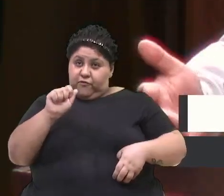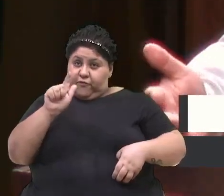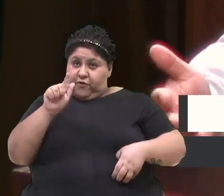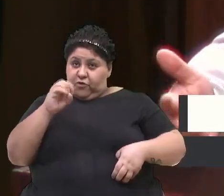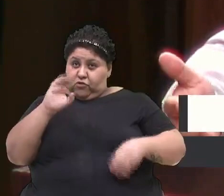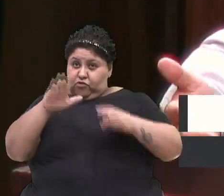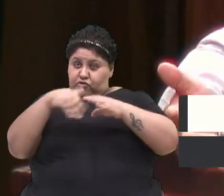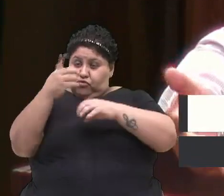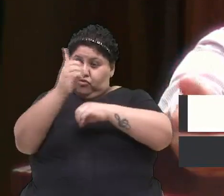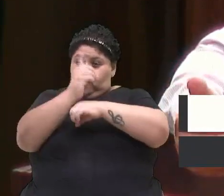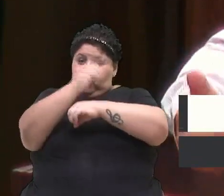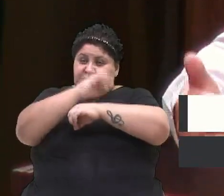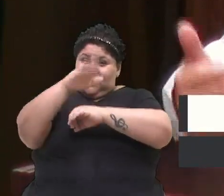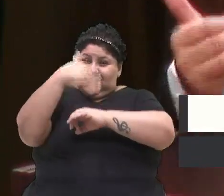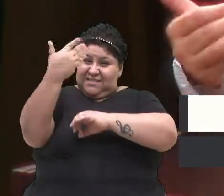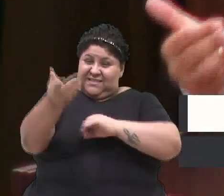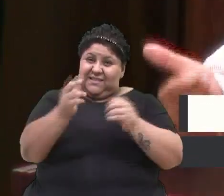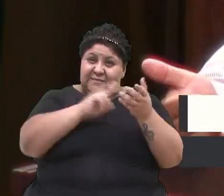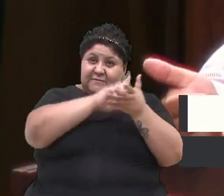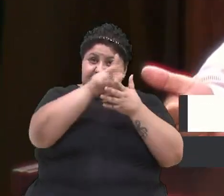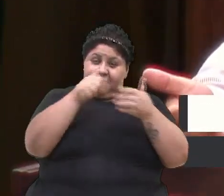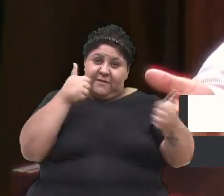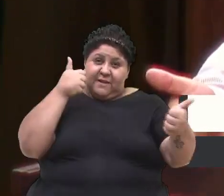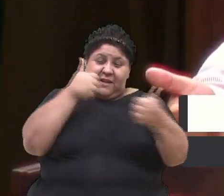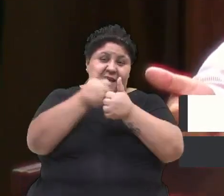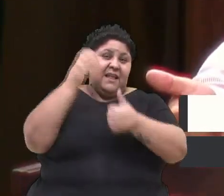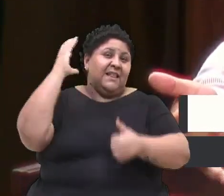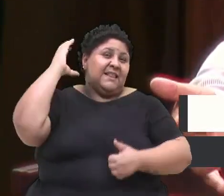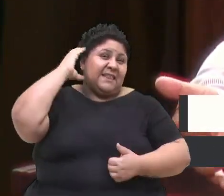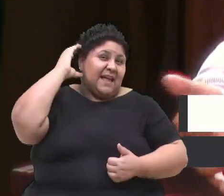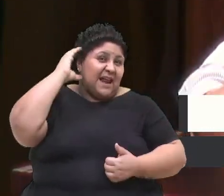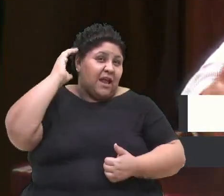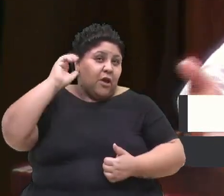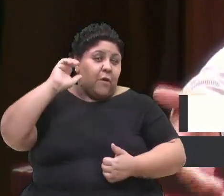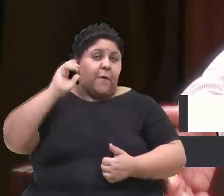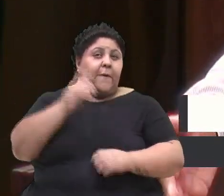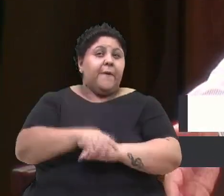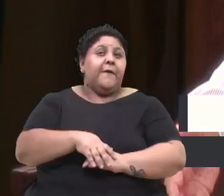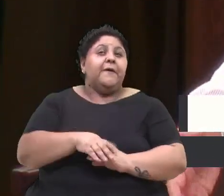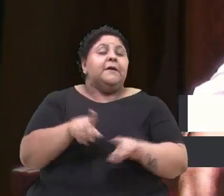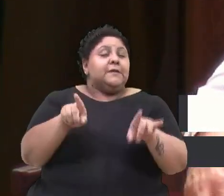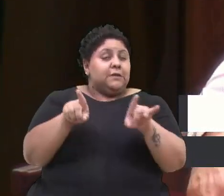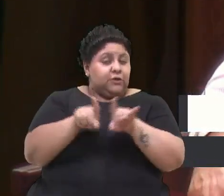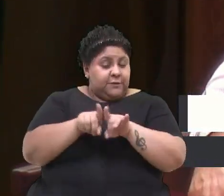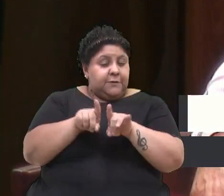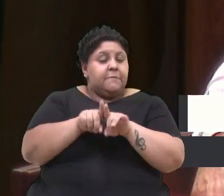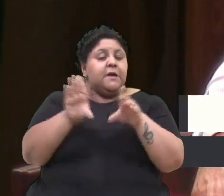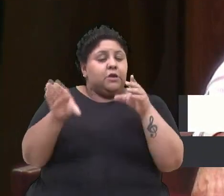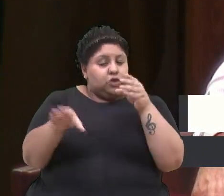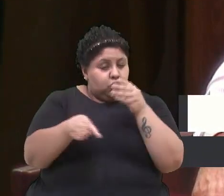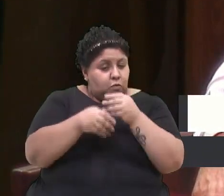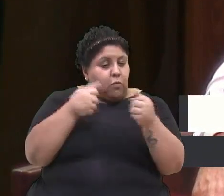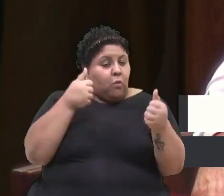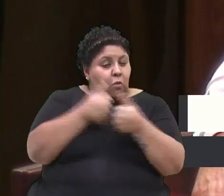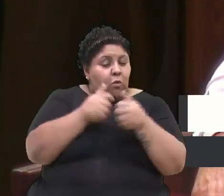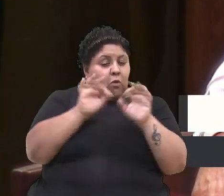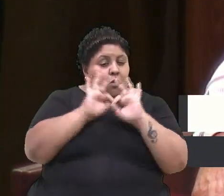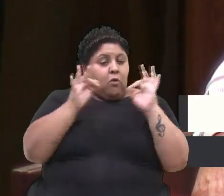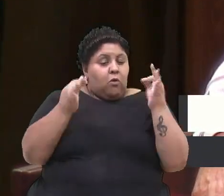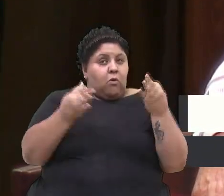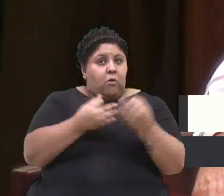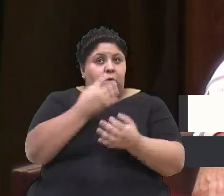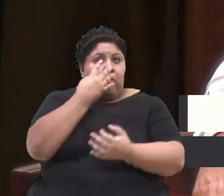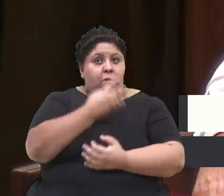colegas vereadores também. O Pretinho Básico se somou a esse esforço e a família arrecadou os R$400